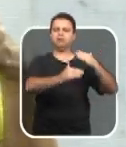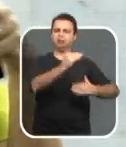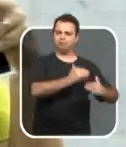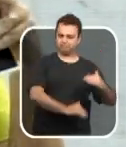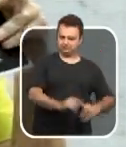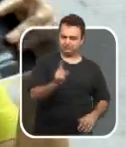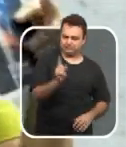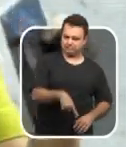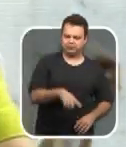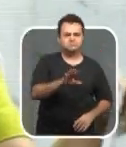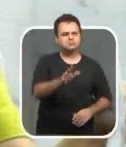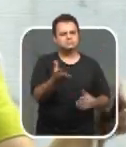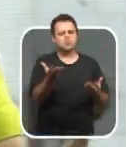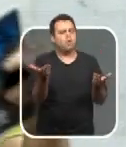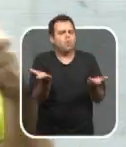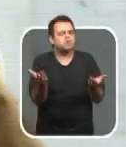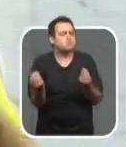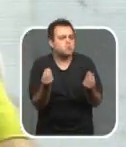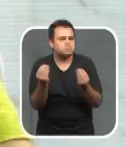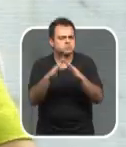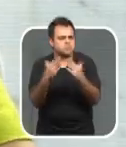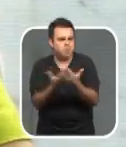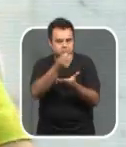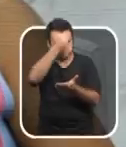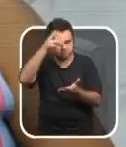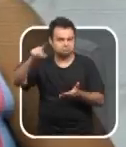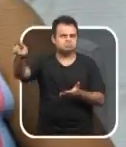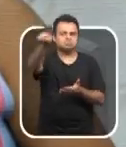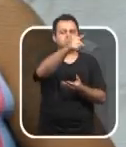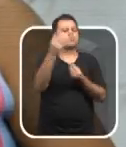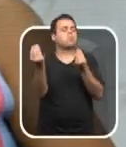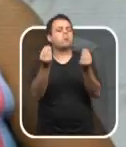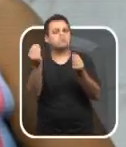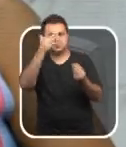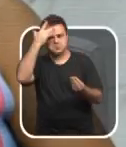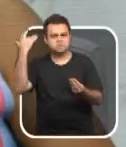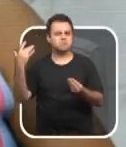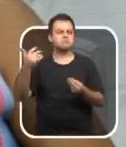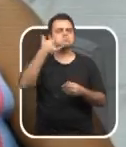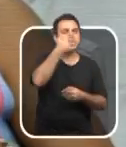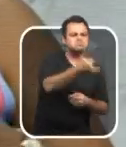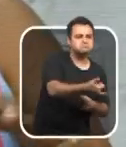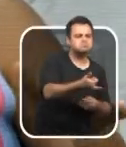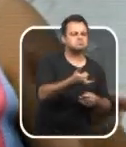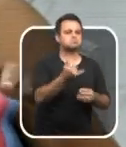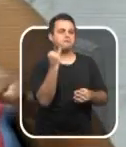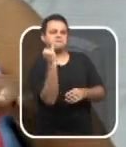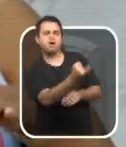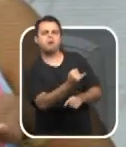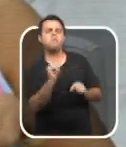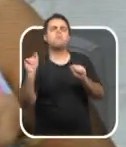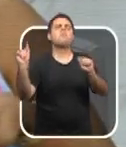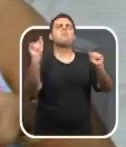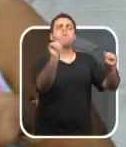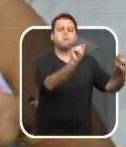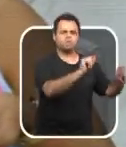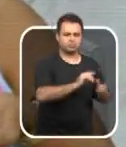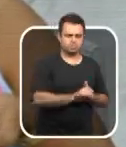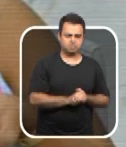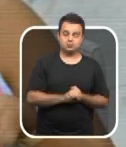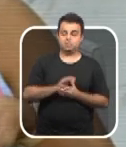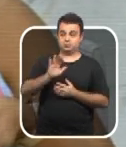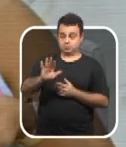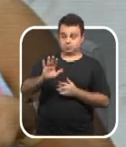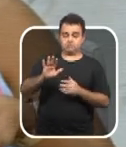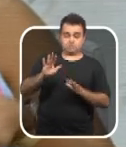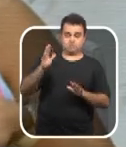rede municipal, as pessoas têm te procurado, como que está? Olha, eu vejo que logo que iniciou as